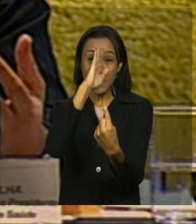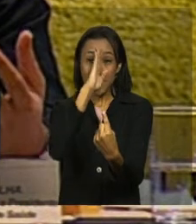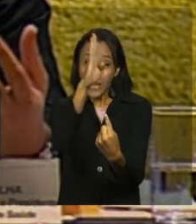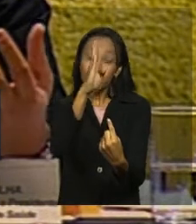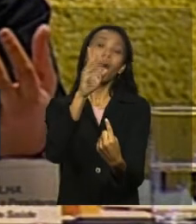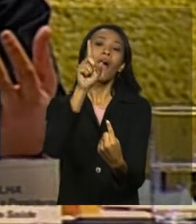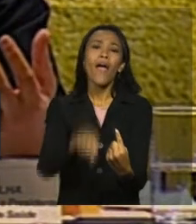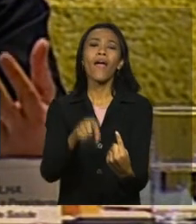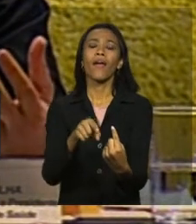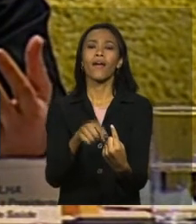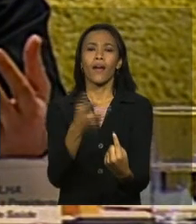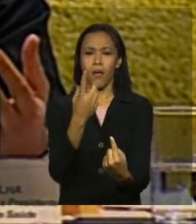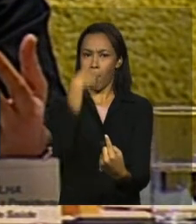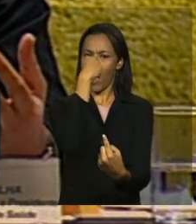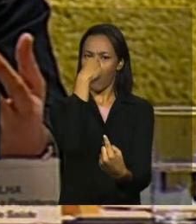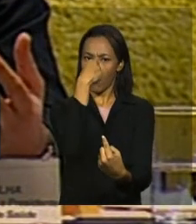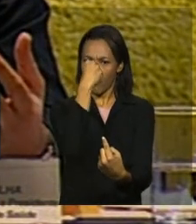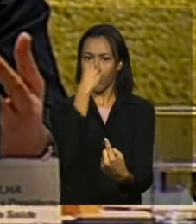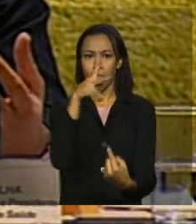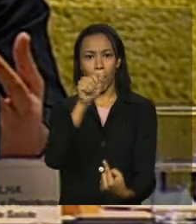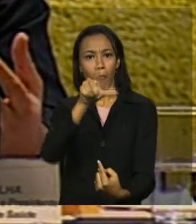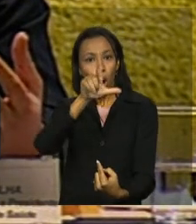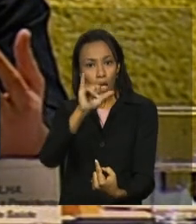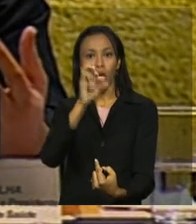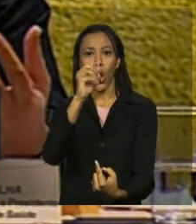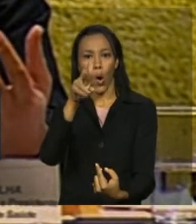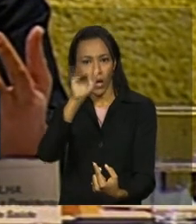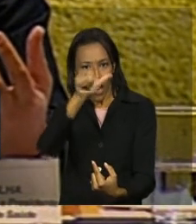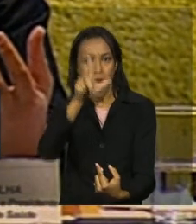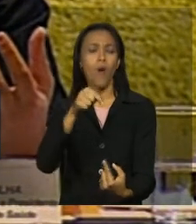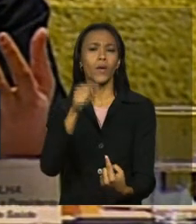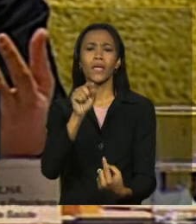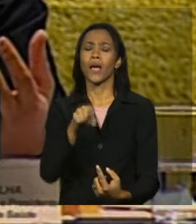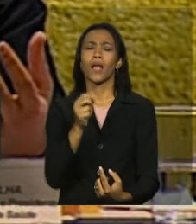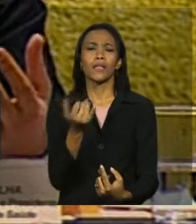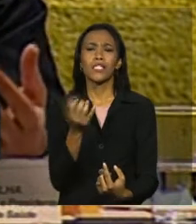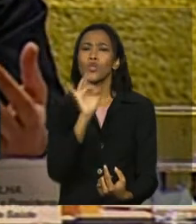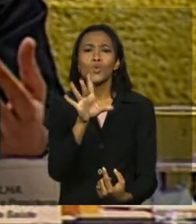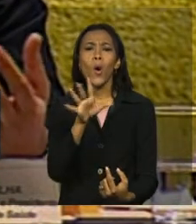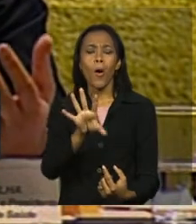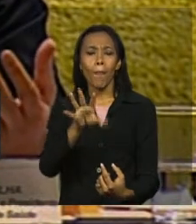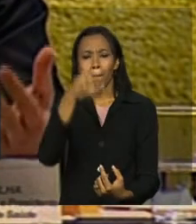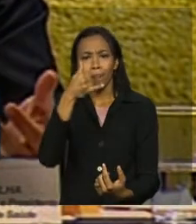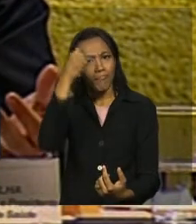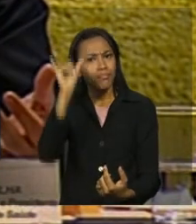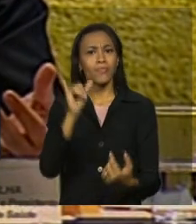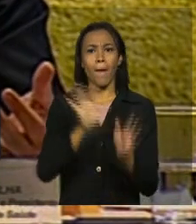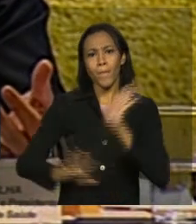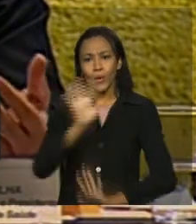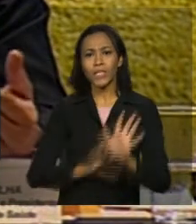a vacinação oral da pólio pelo papel que a vacinação oral da pólio tem não só para proteger